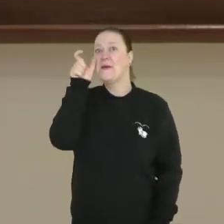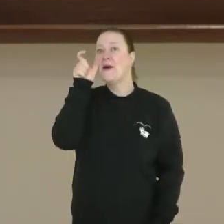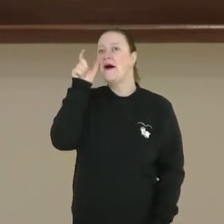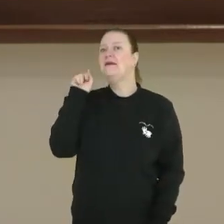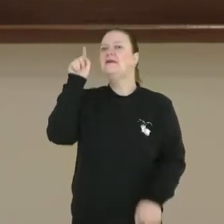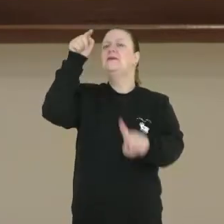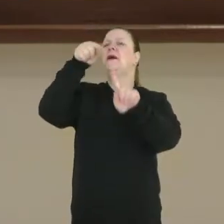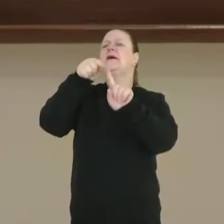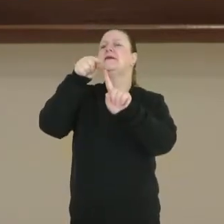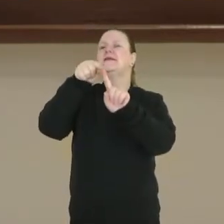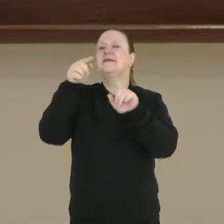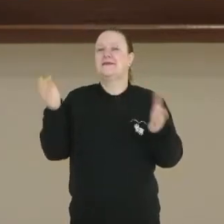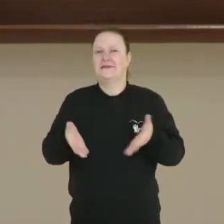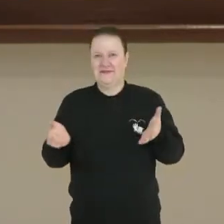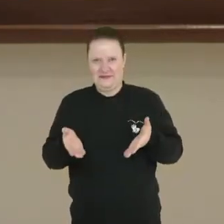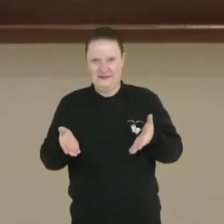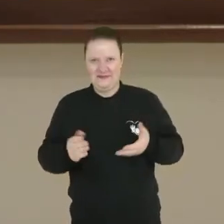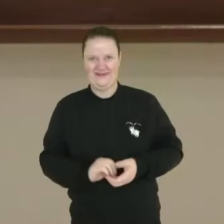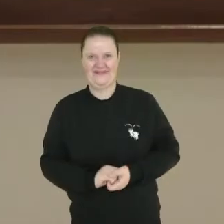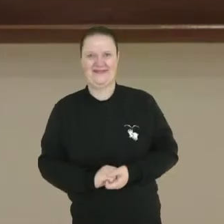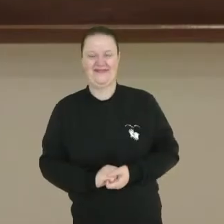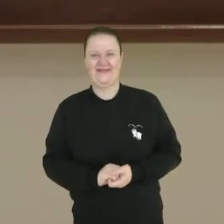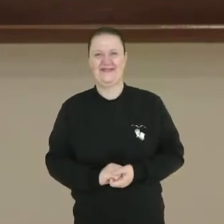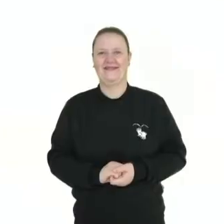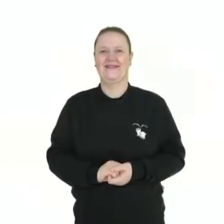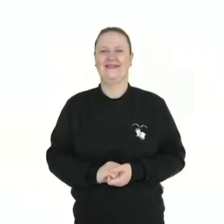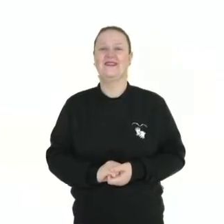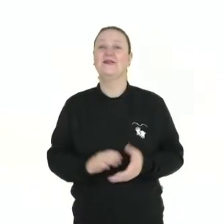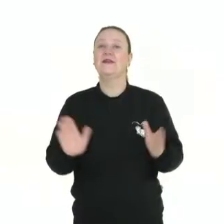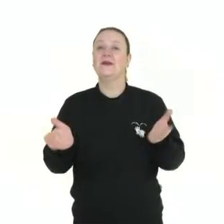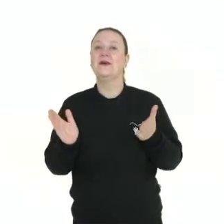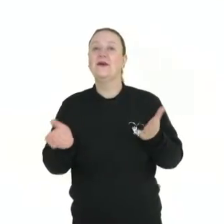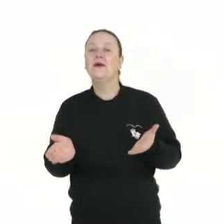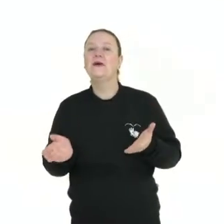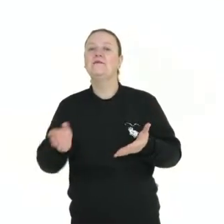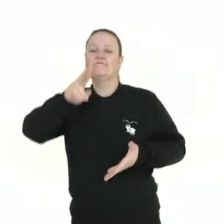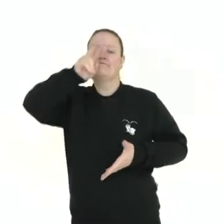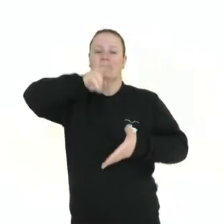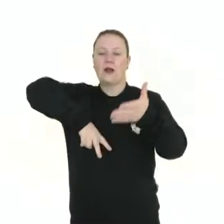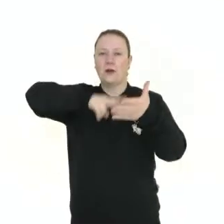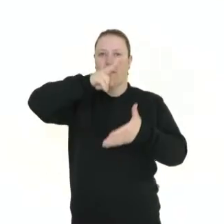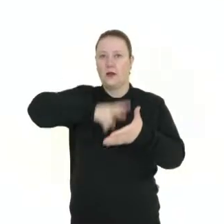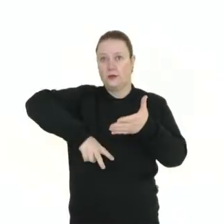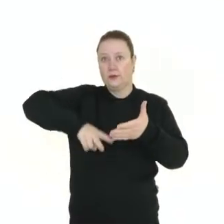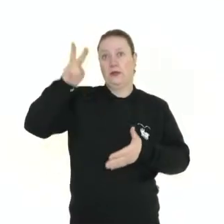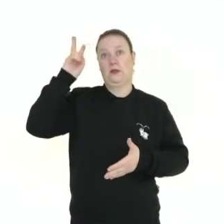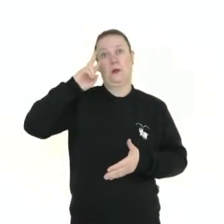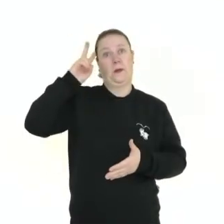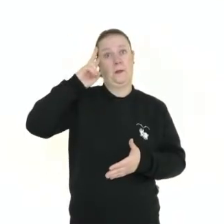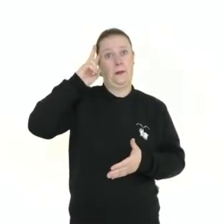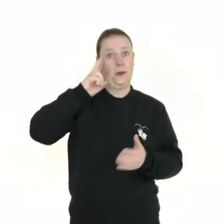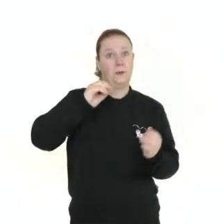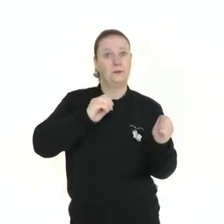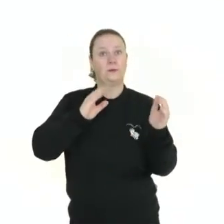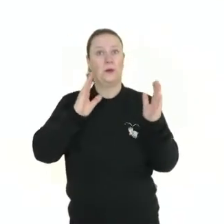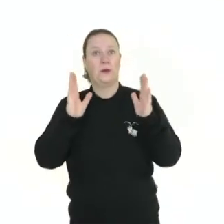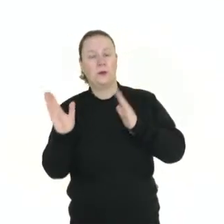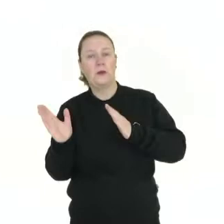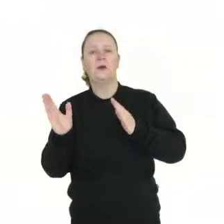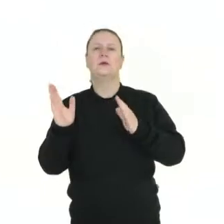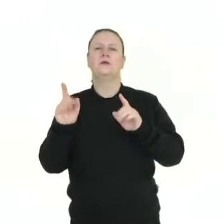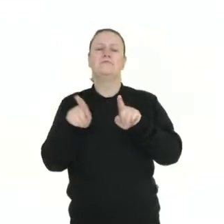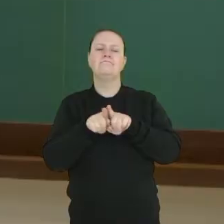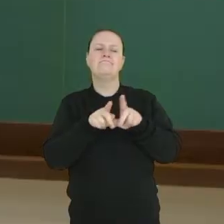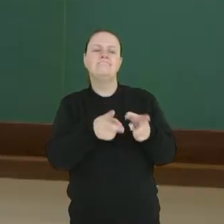hoje? Acompanhe aqui comigo. Vamos fazer a leitura de um causo, certo? Inferir o sentido de